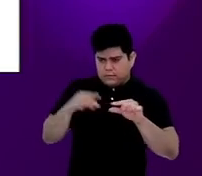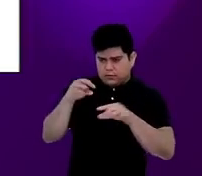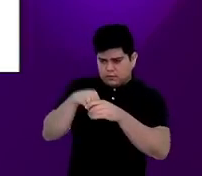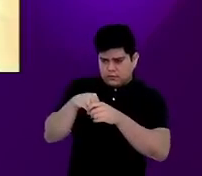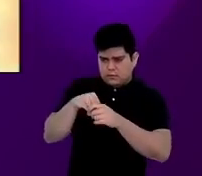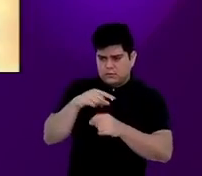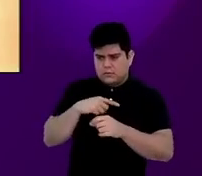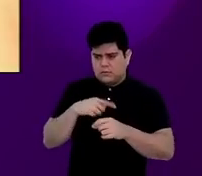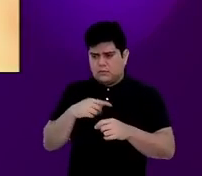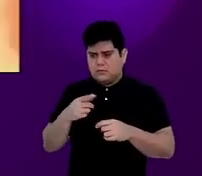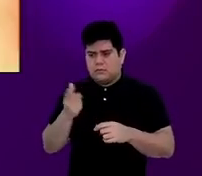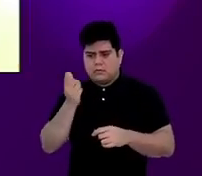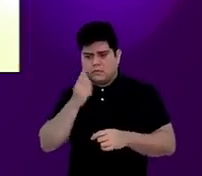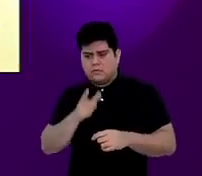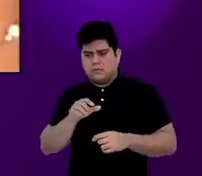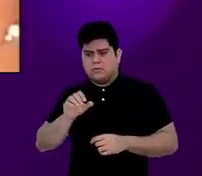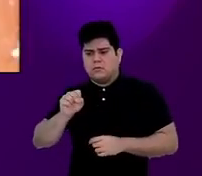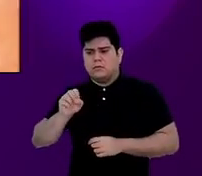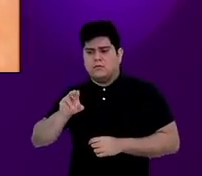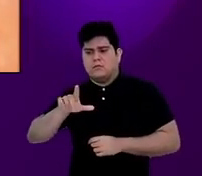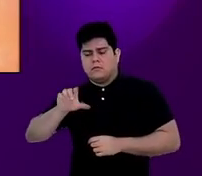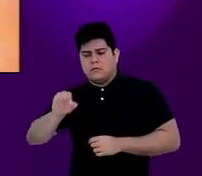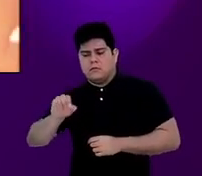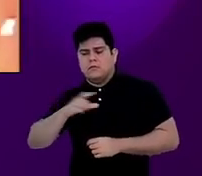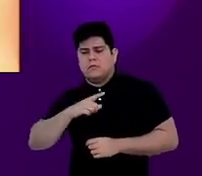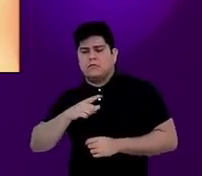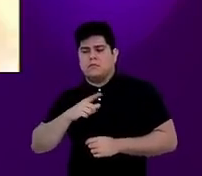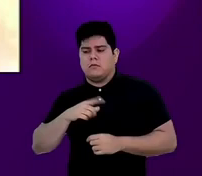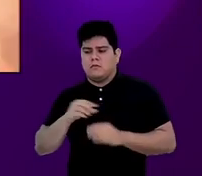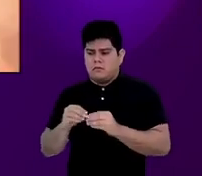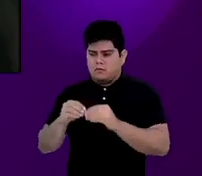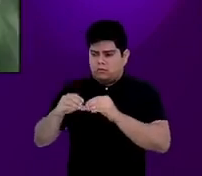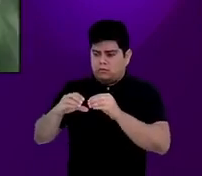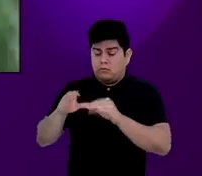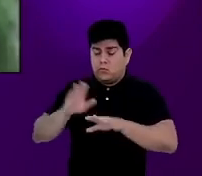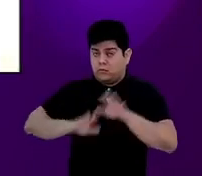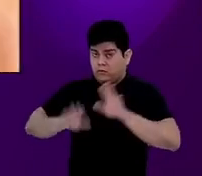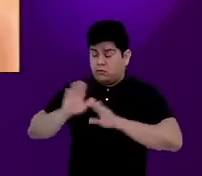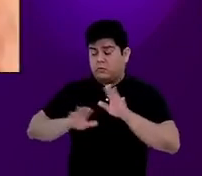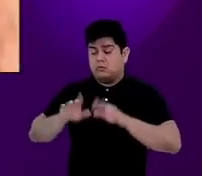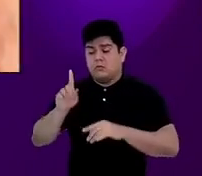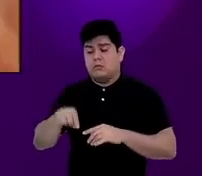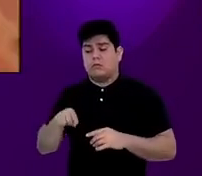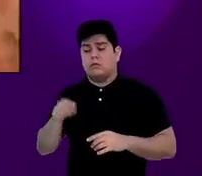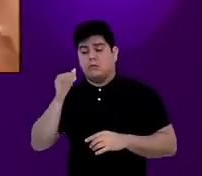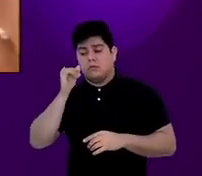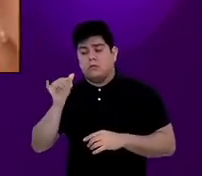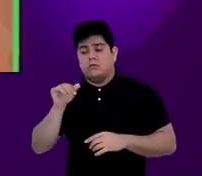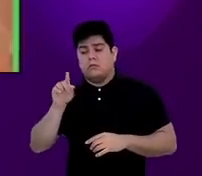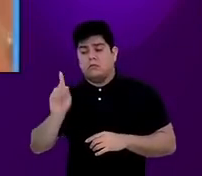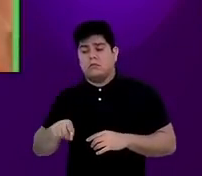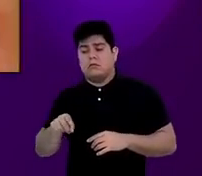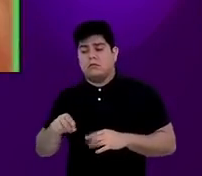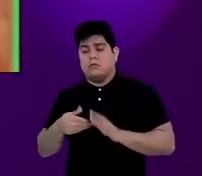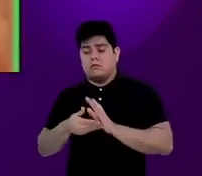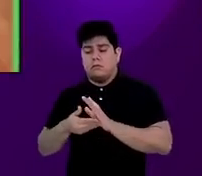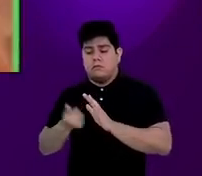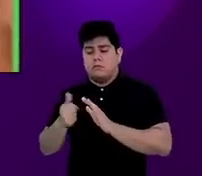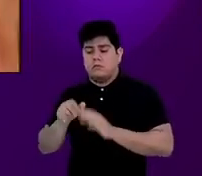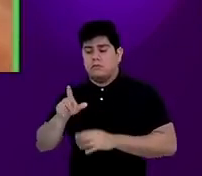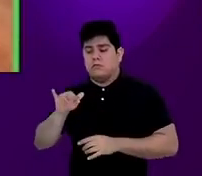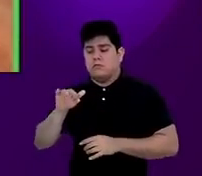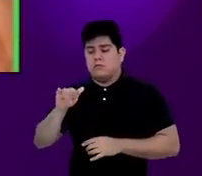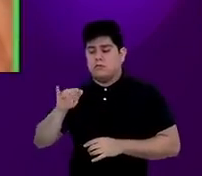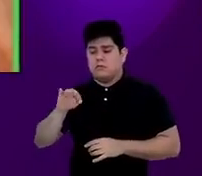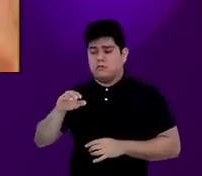atrai, ele faz o que a gente chama de swallow, um inchamento dos linfáticos, então tem que tomar cuidado para a gente não tirar o linfático achando que está